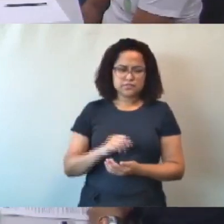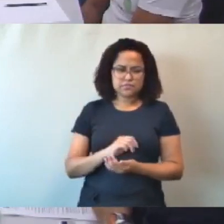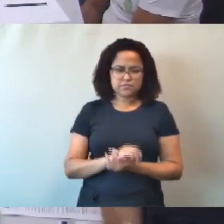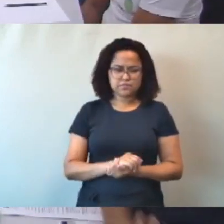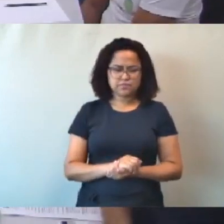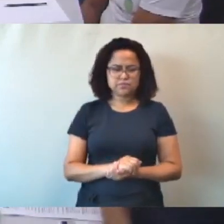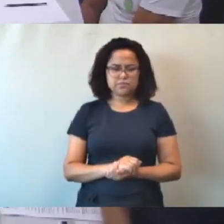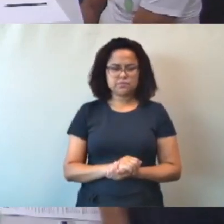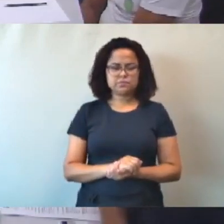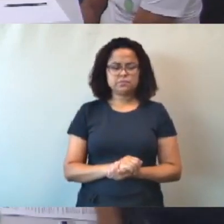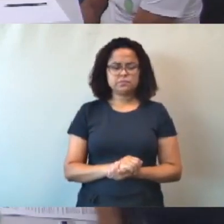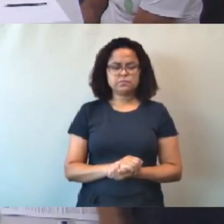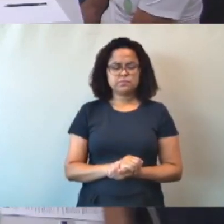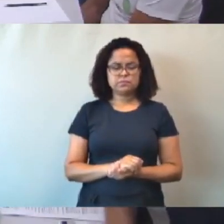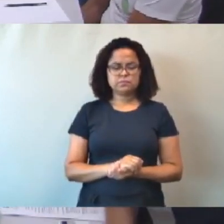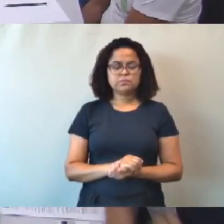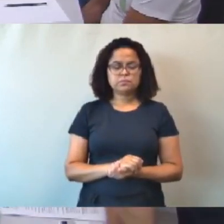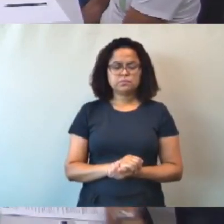José Magalhães.